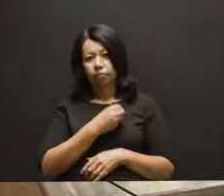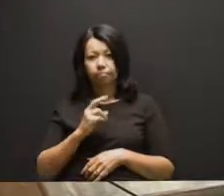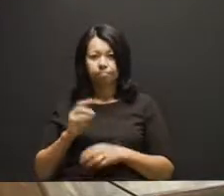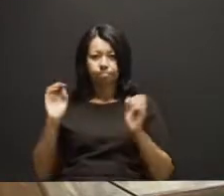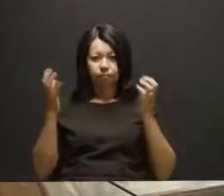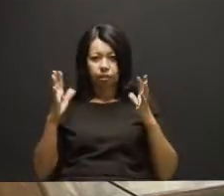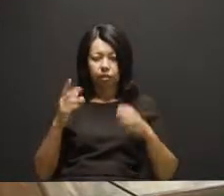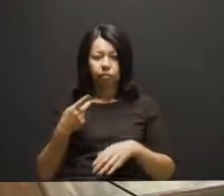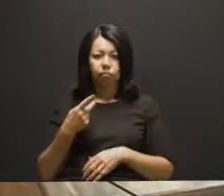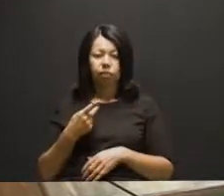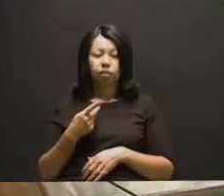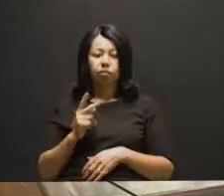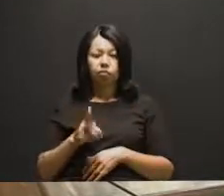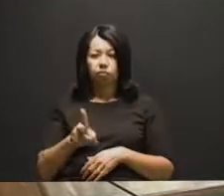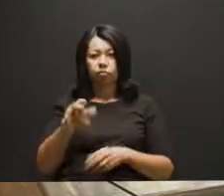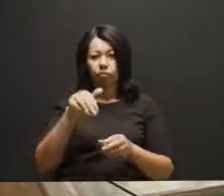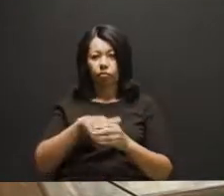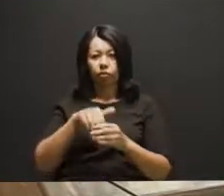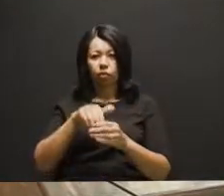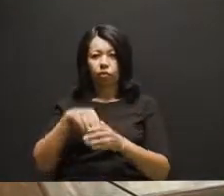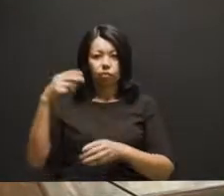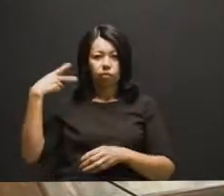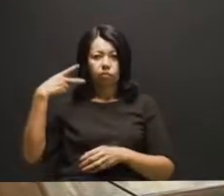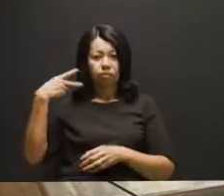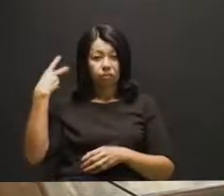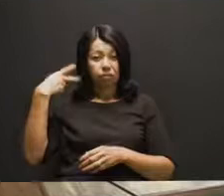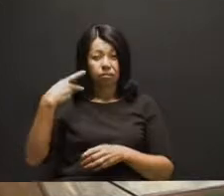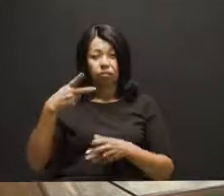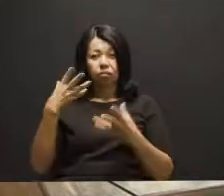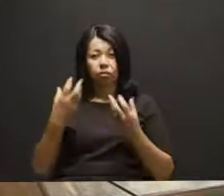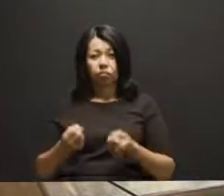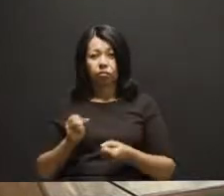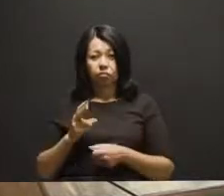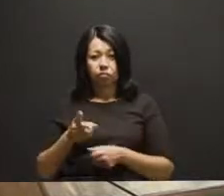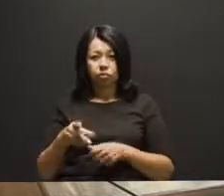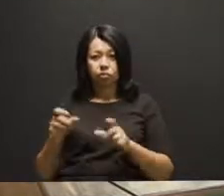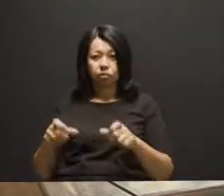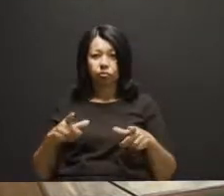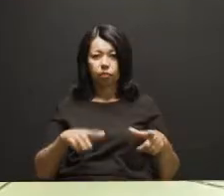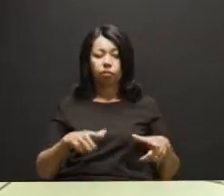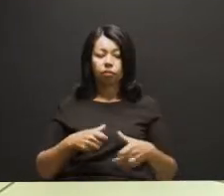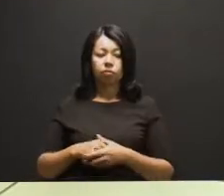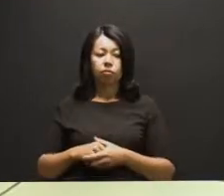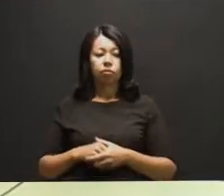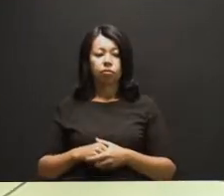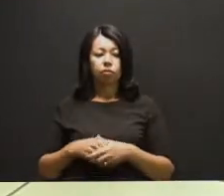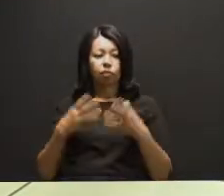votação os vereadores que forem população permaneça como se encontra aprovado